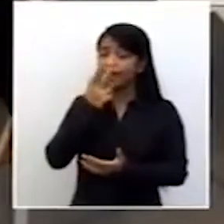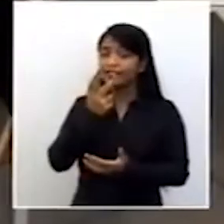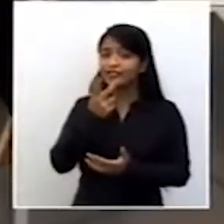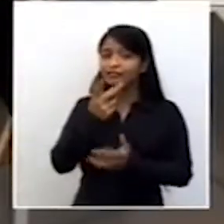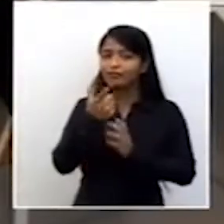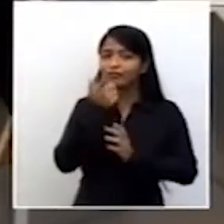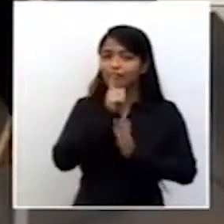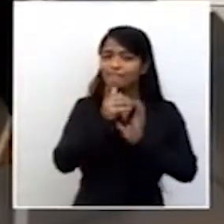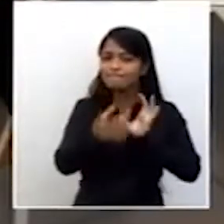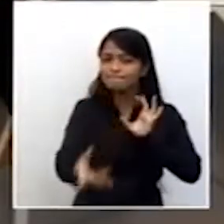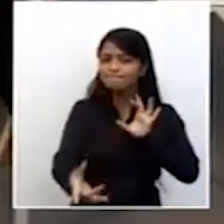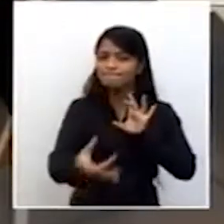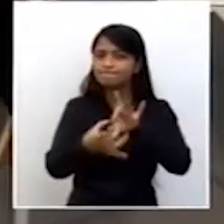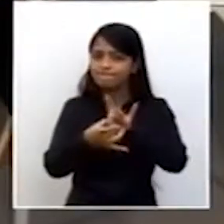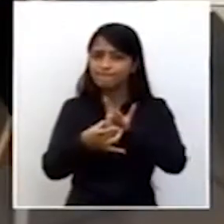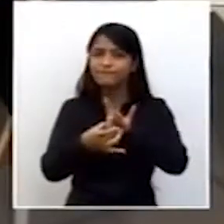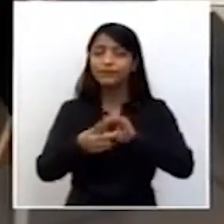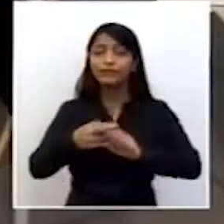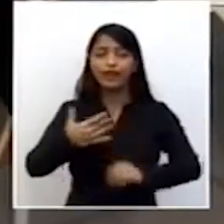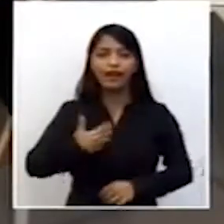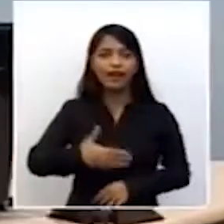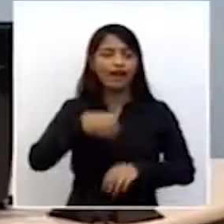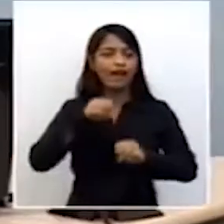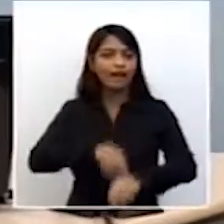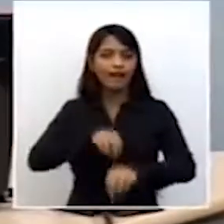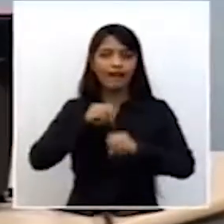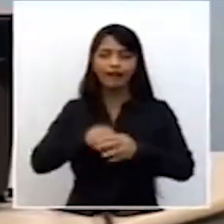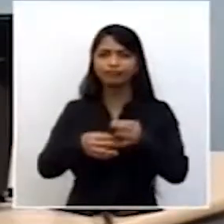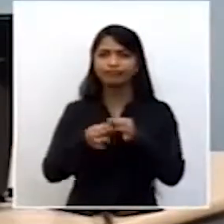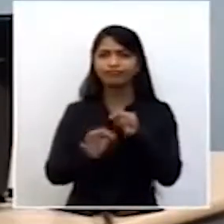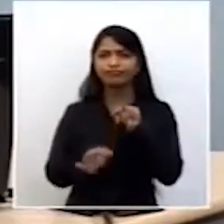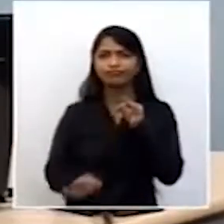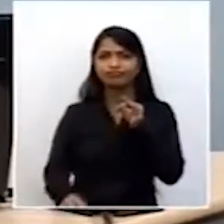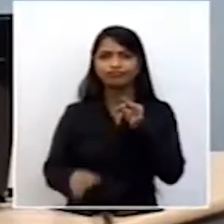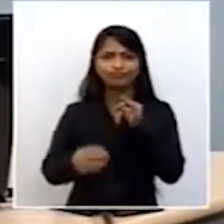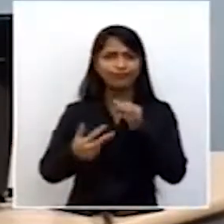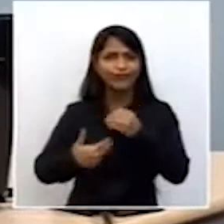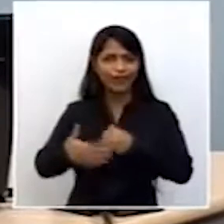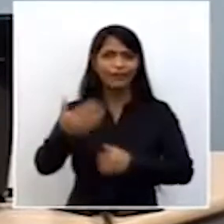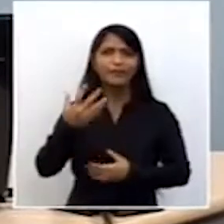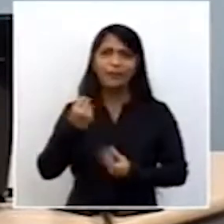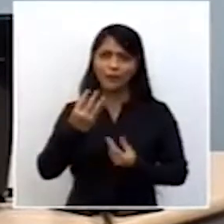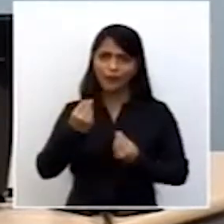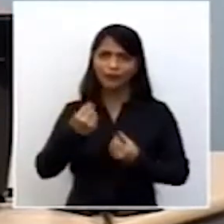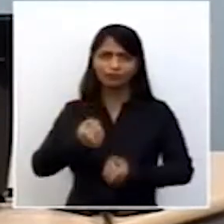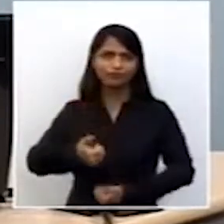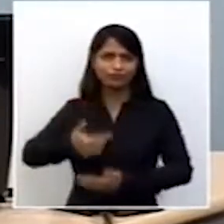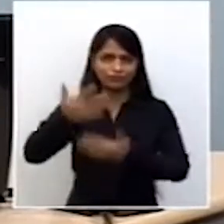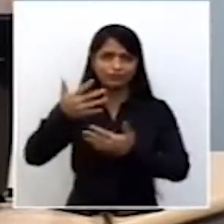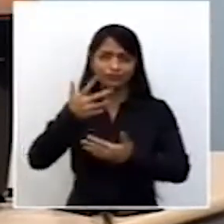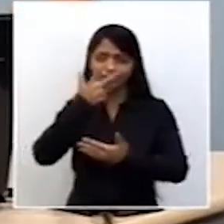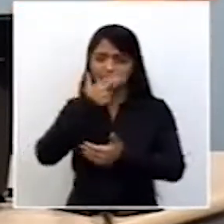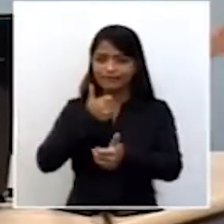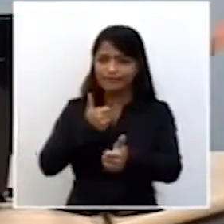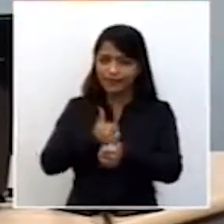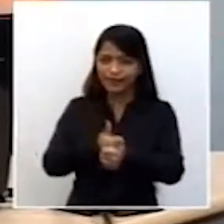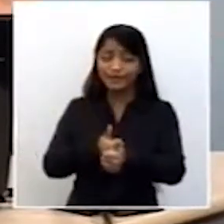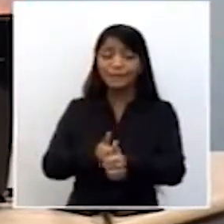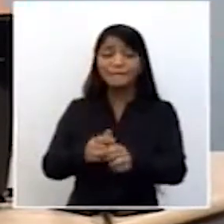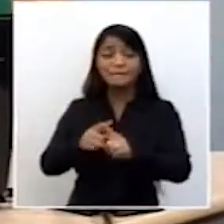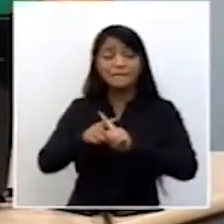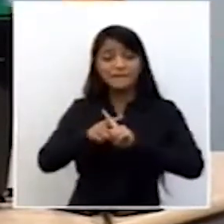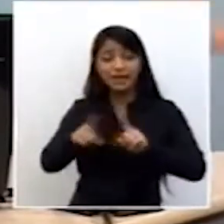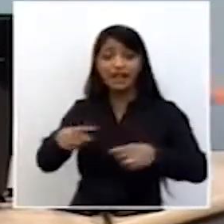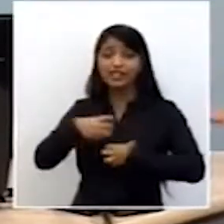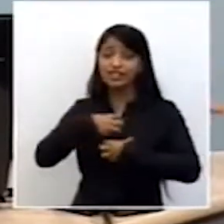Deia? Porque a gente Isso. vai estar em tantas aulas com vocês que, de certa forma, a gente acaba se aproximando. Mas a linguagem realmente não